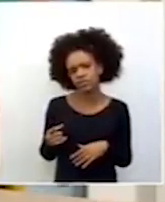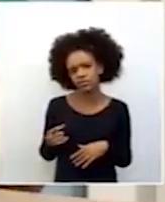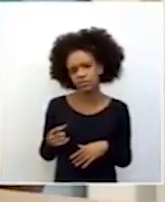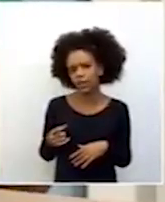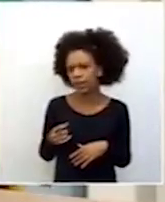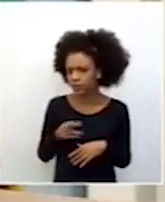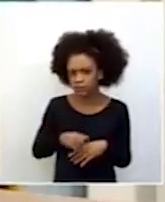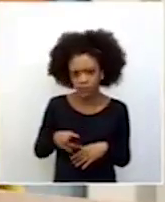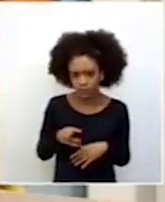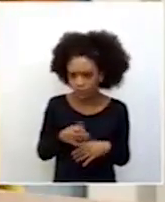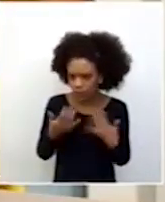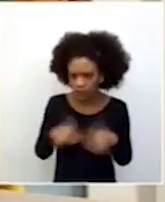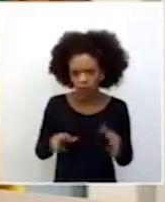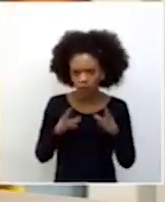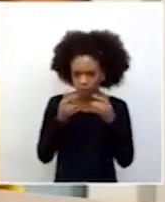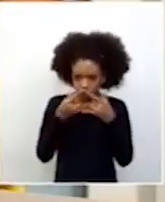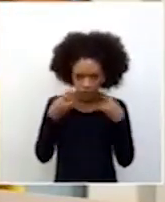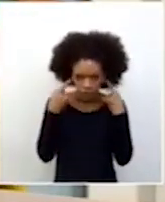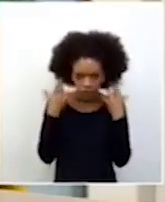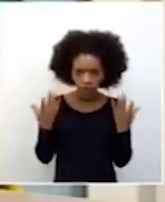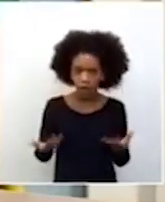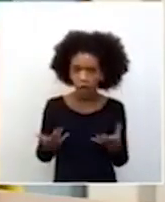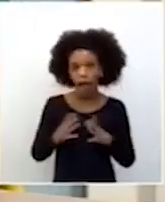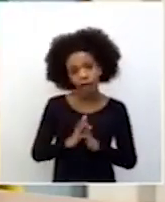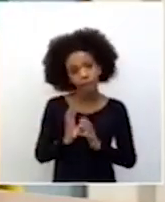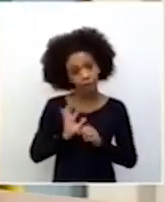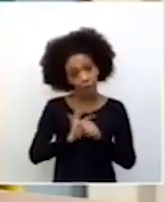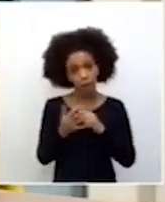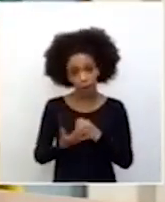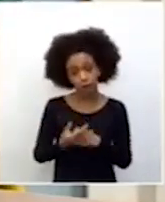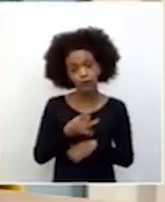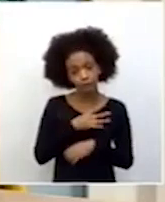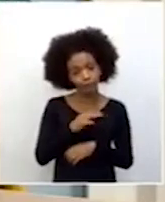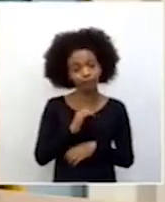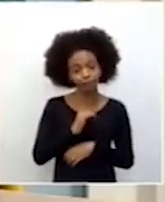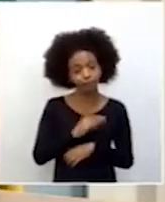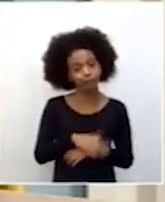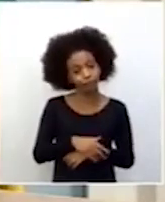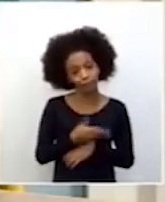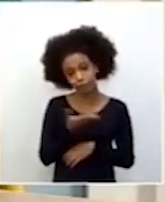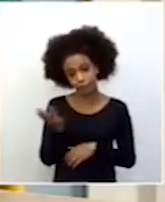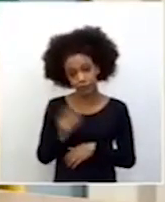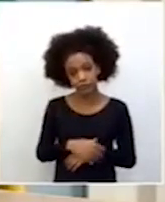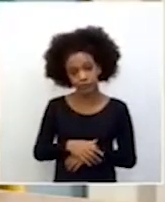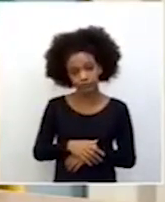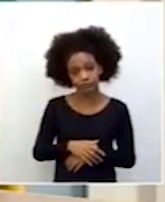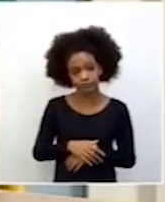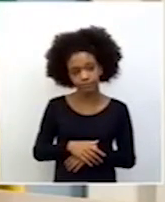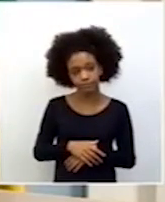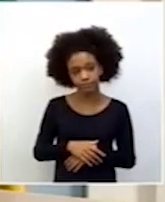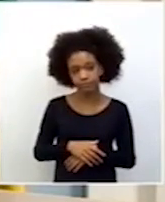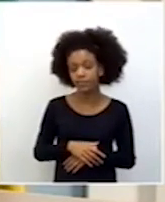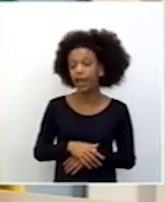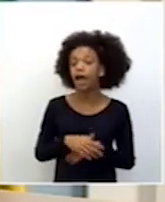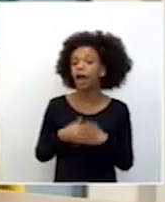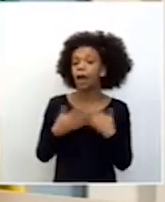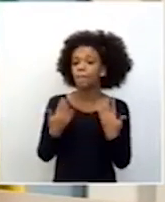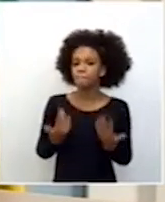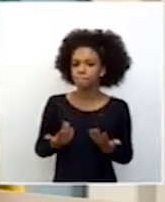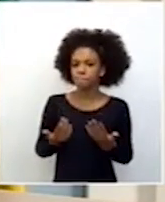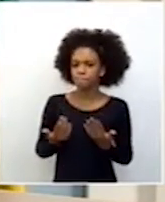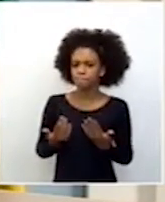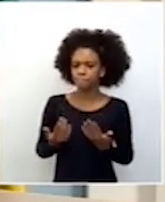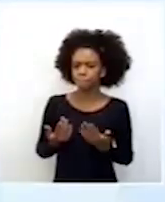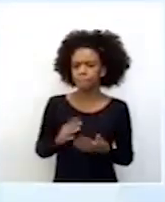a máscara. Olha só, até o coronavírus tem medo de vocês. Então, é isso que estava falando nessa charge. O